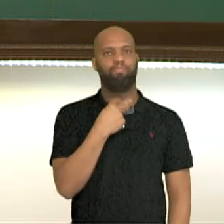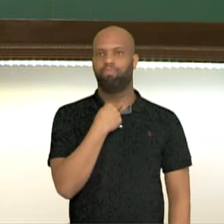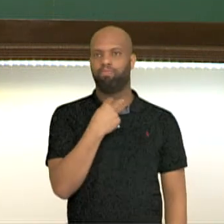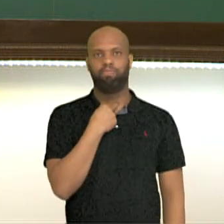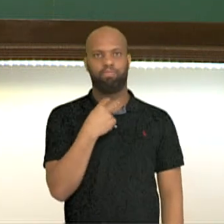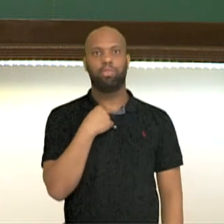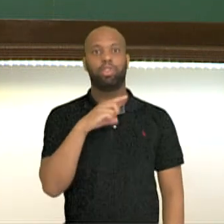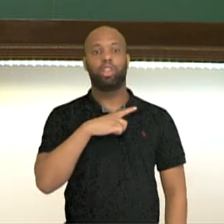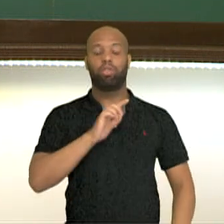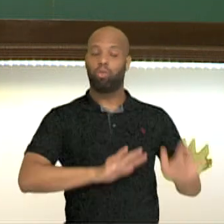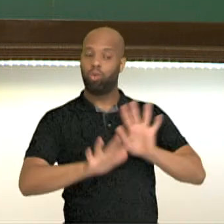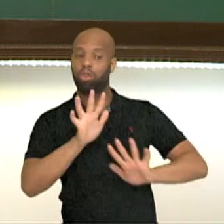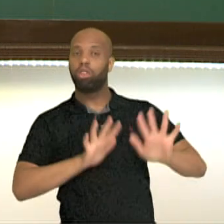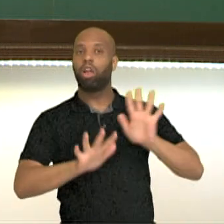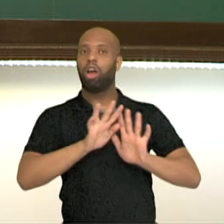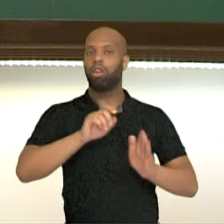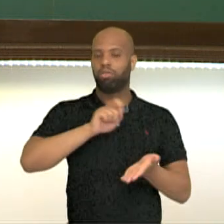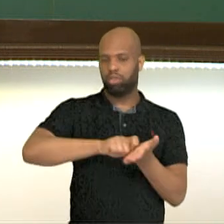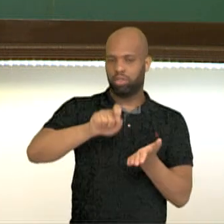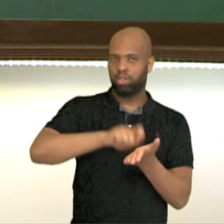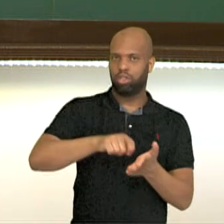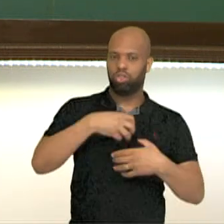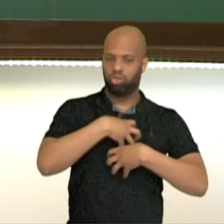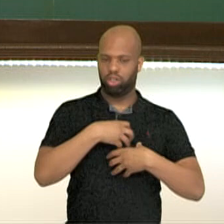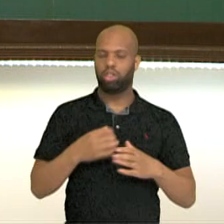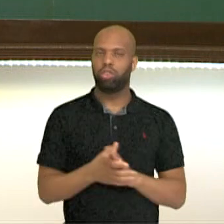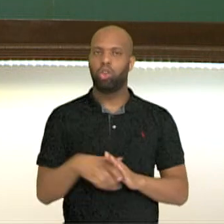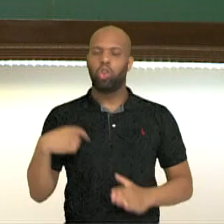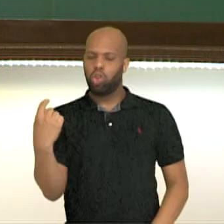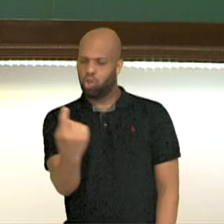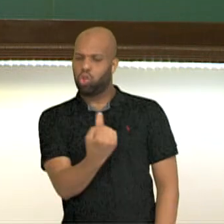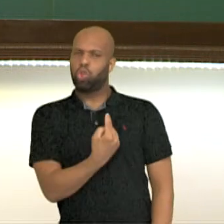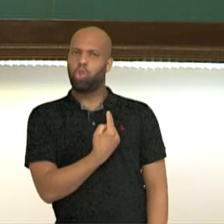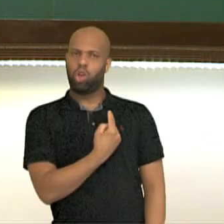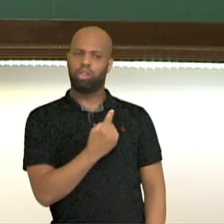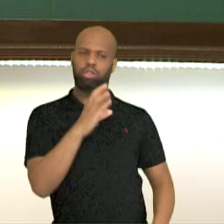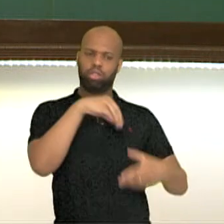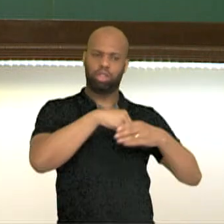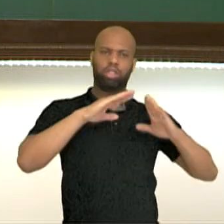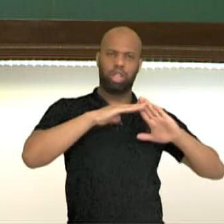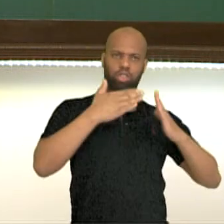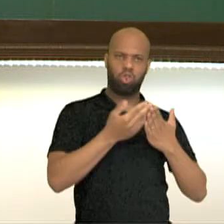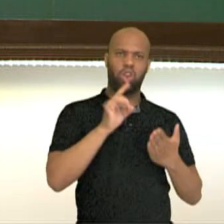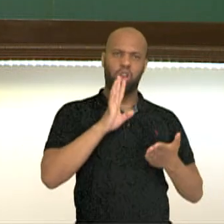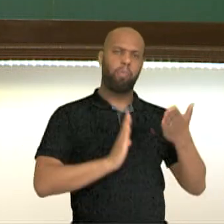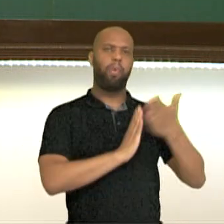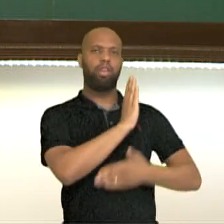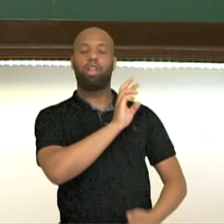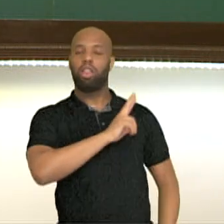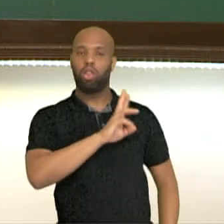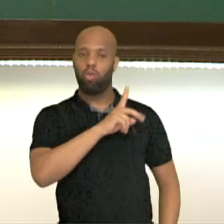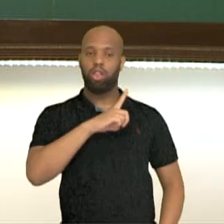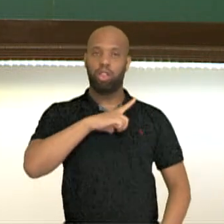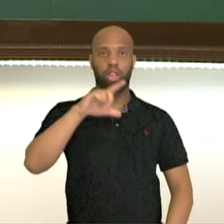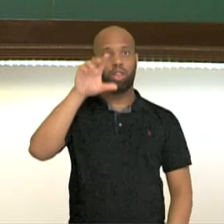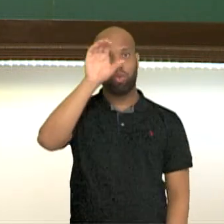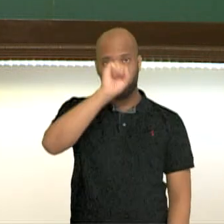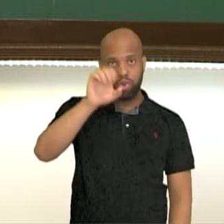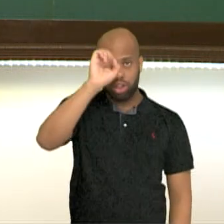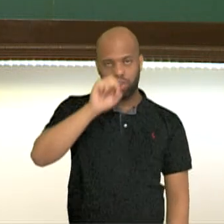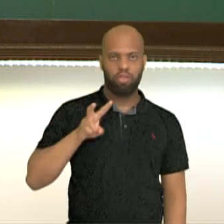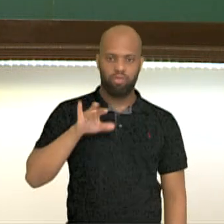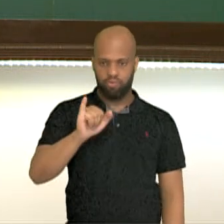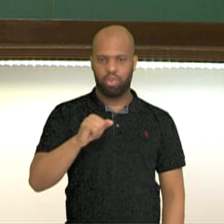pessoal? Temos que tomar cuidado com a nossa escrita. Nós não estamos na escola para passar de ano só. Nós estamos na escola para